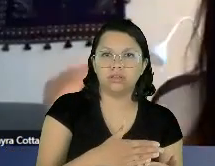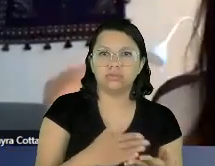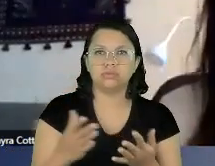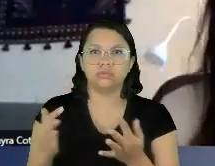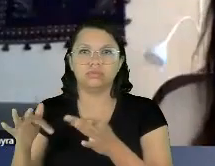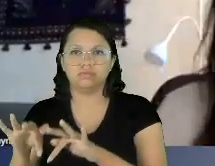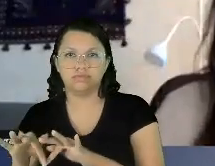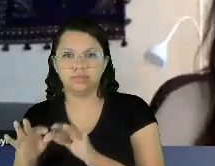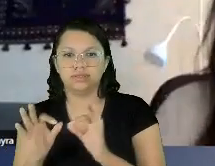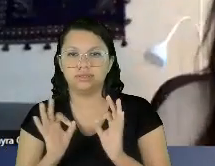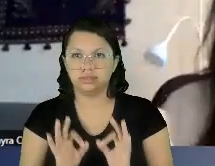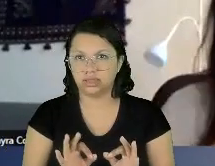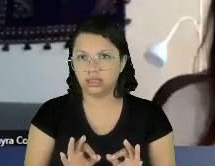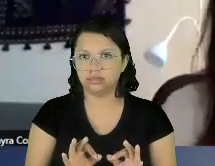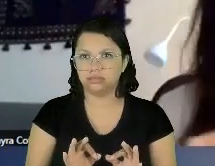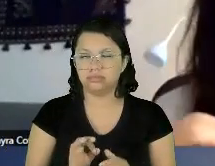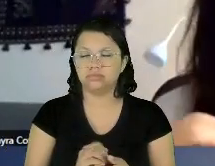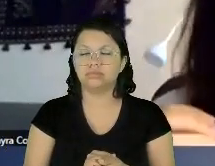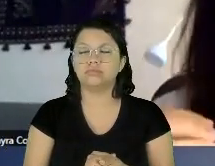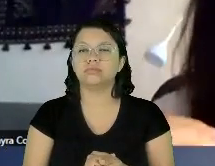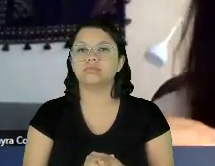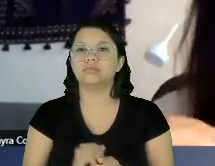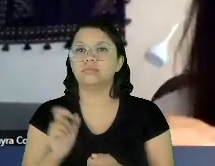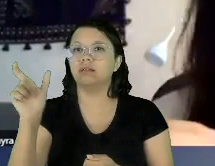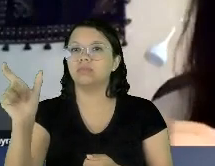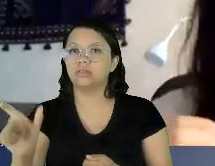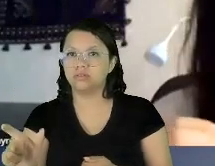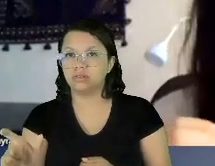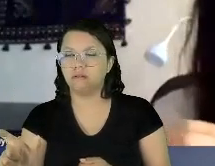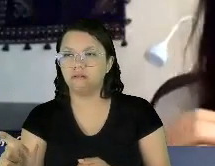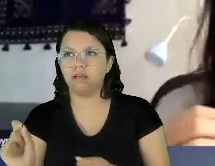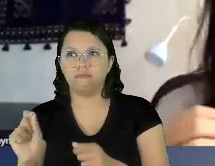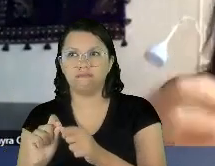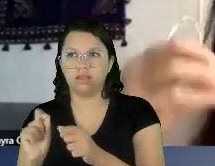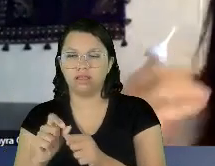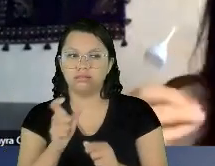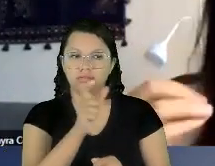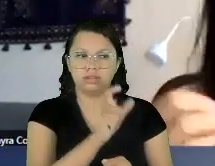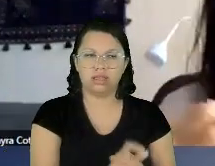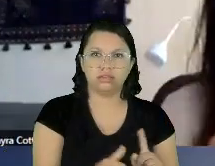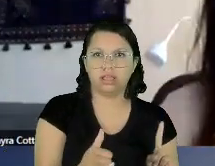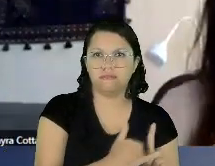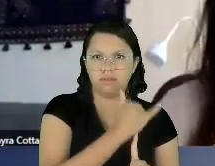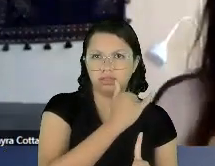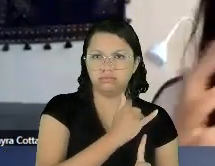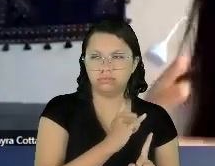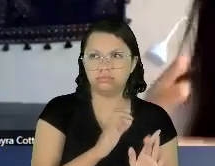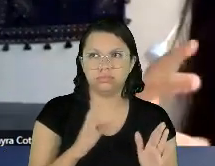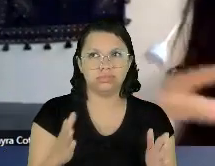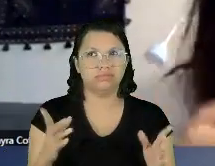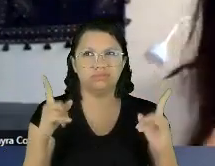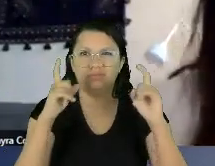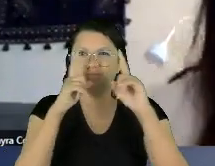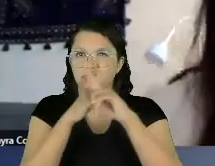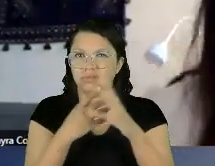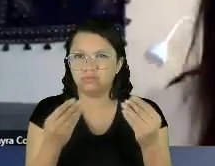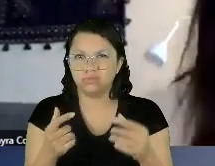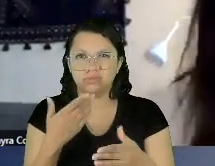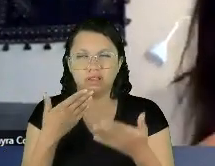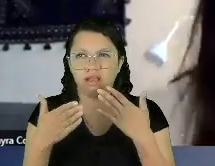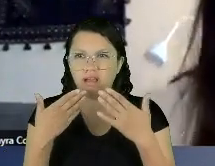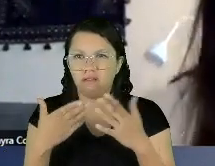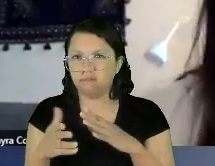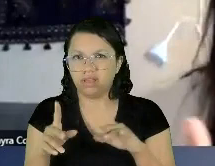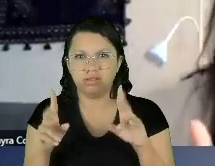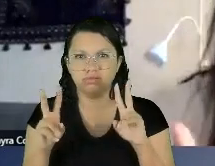e um fim bem delimitado, com um agente e uma vítima. Isso acaba